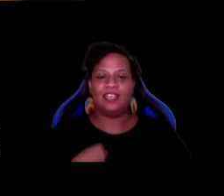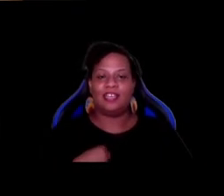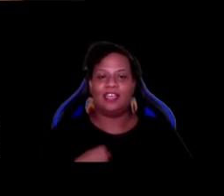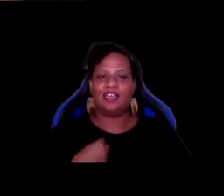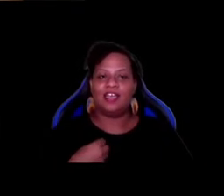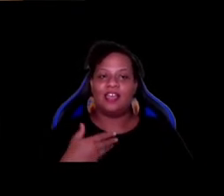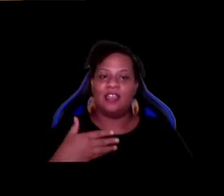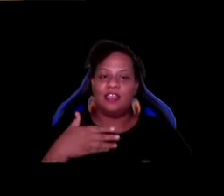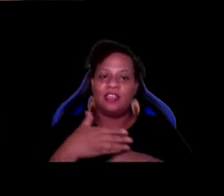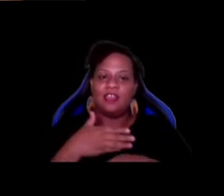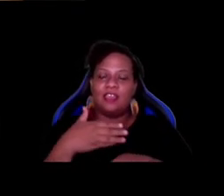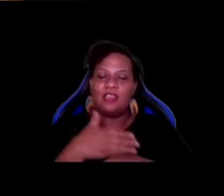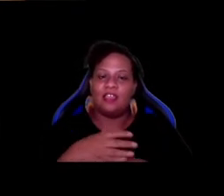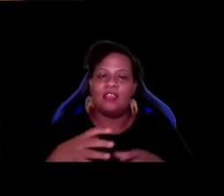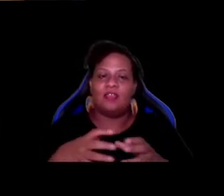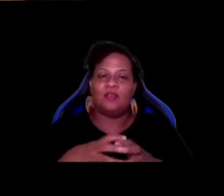parte